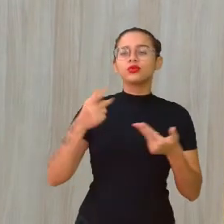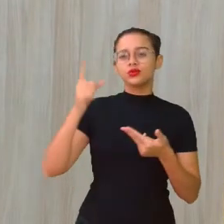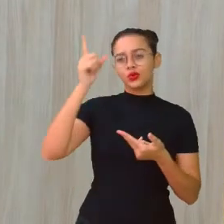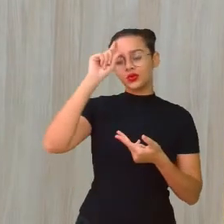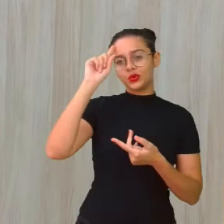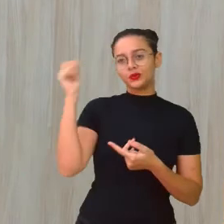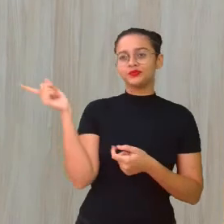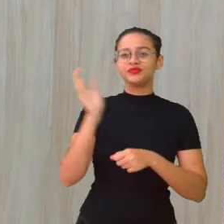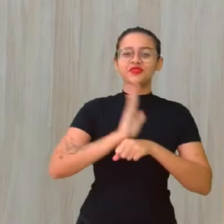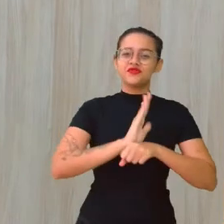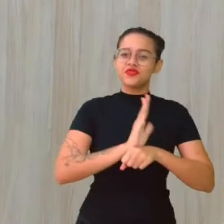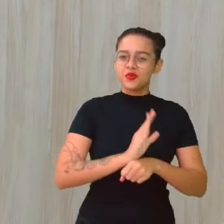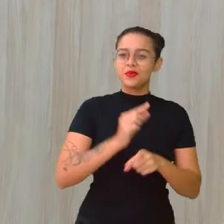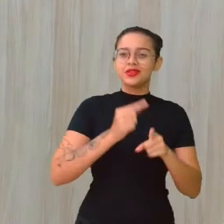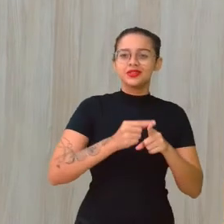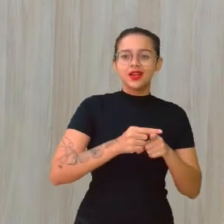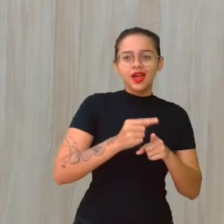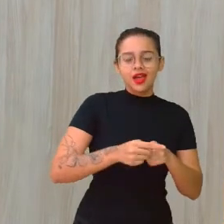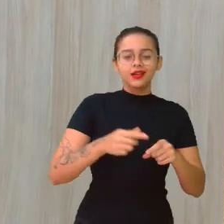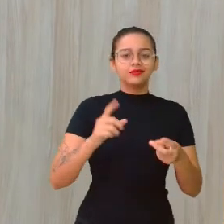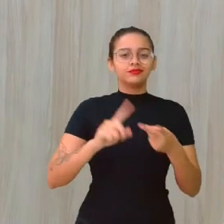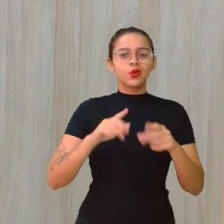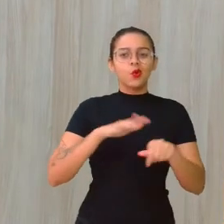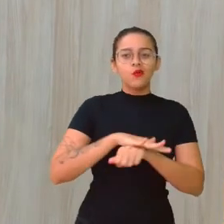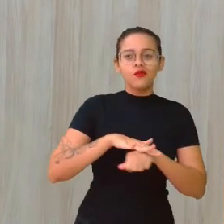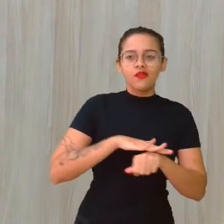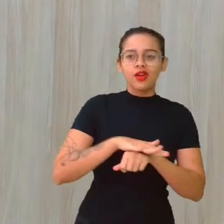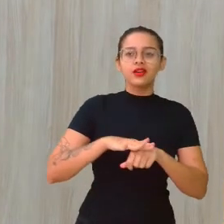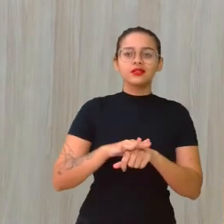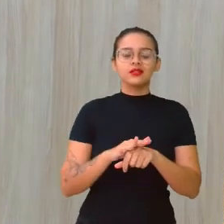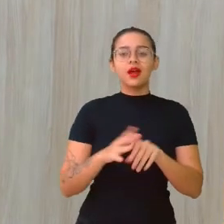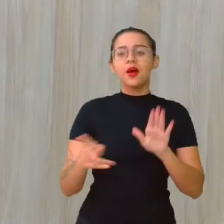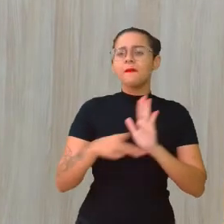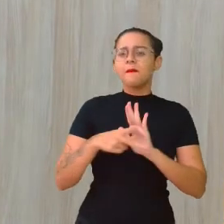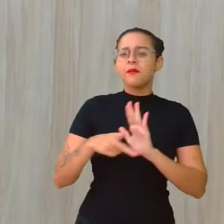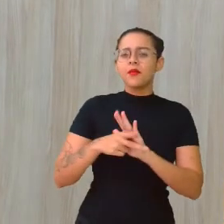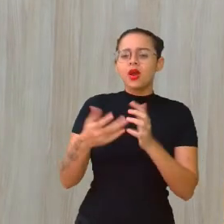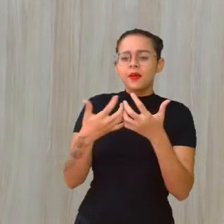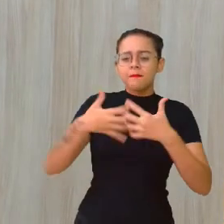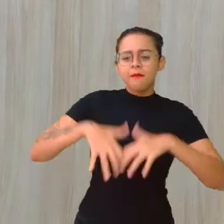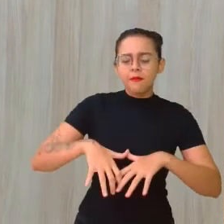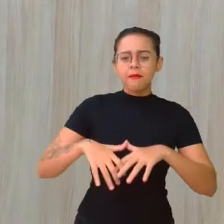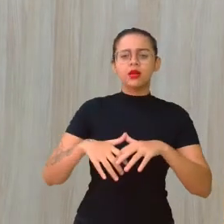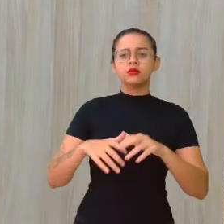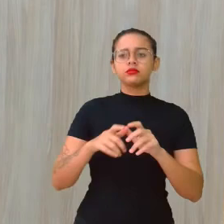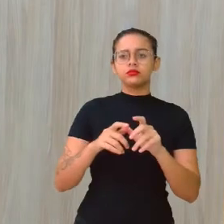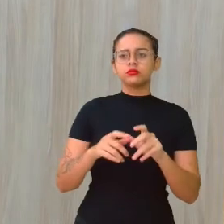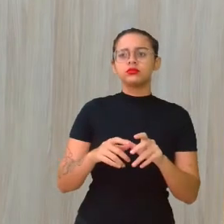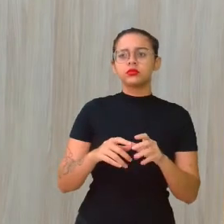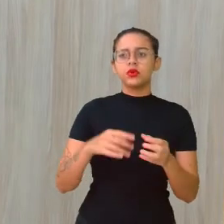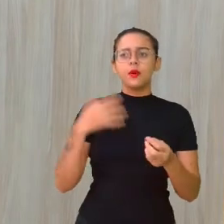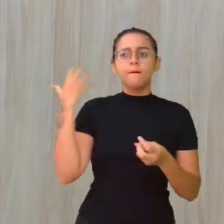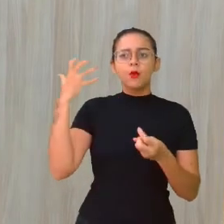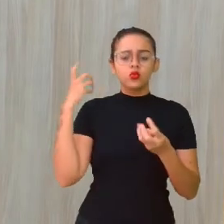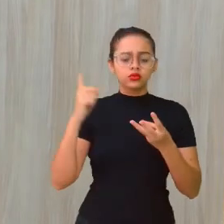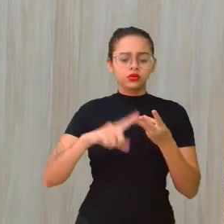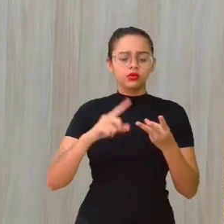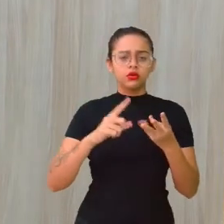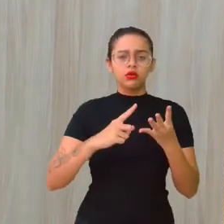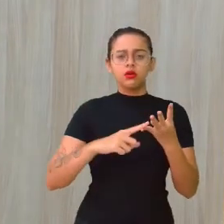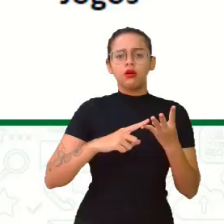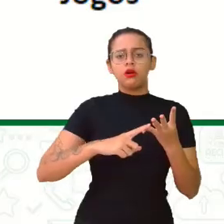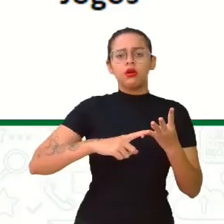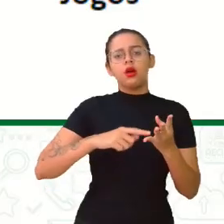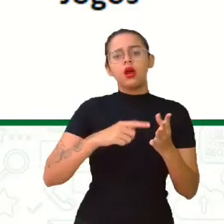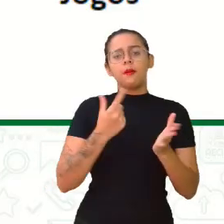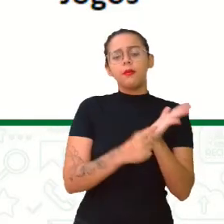também. Filmes, séries, conversas, equipamentos eletrônicos, músicas, aplicativos